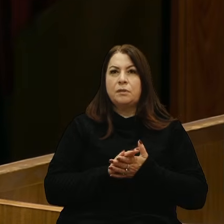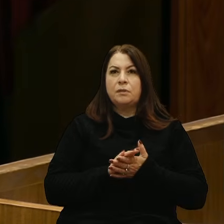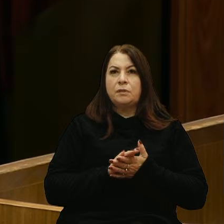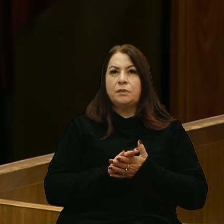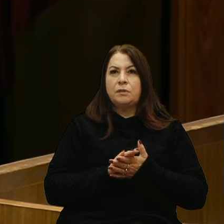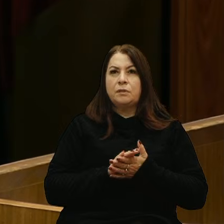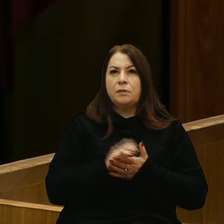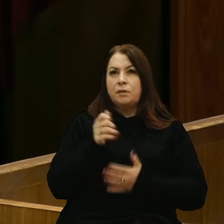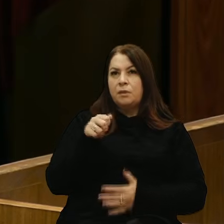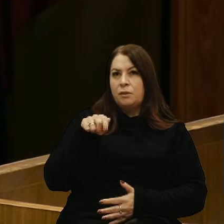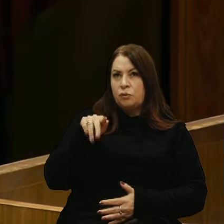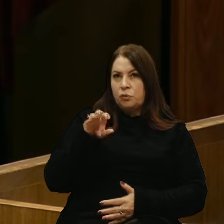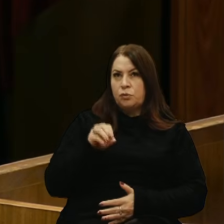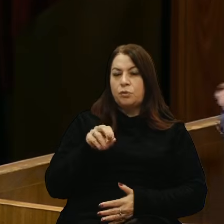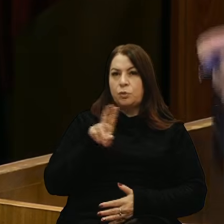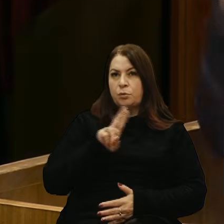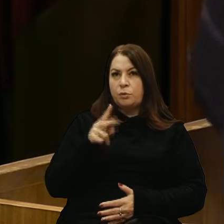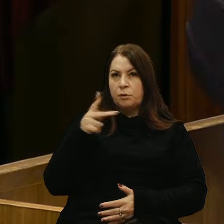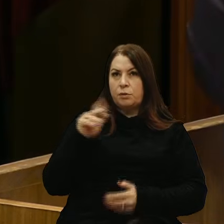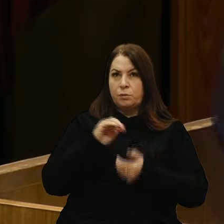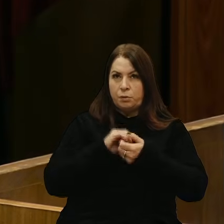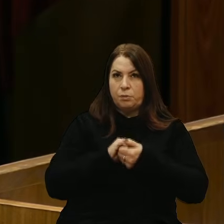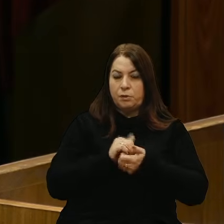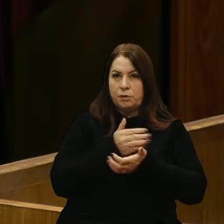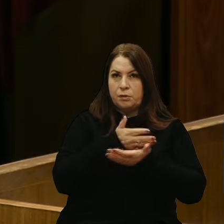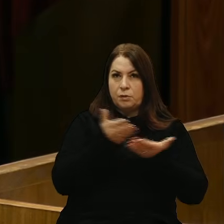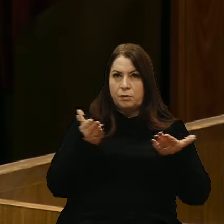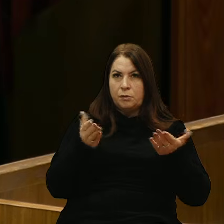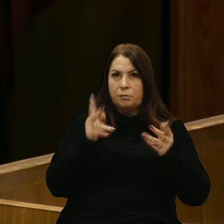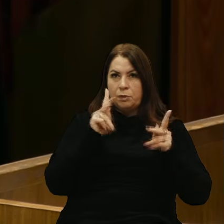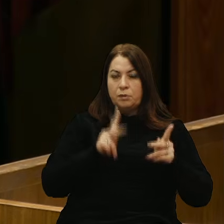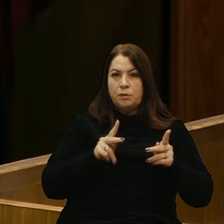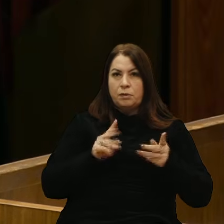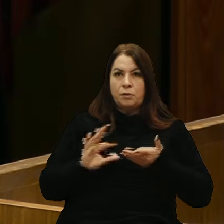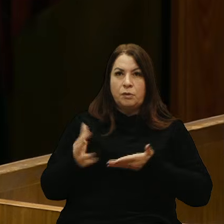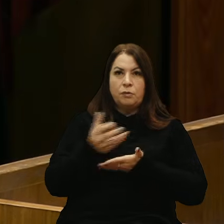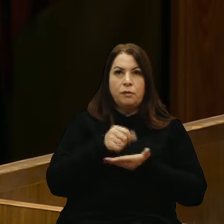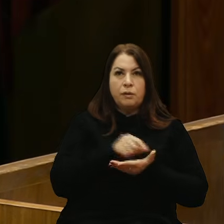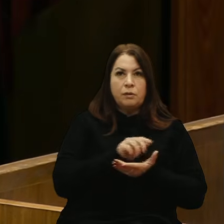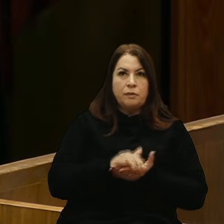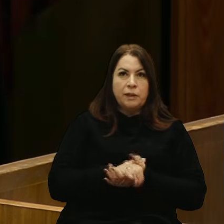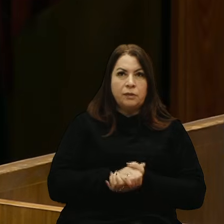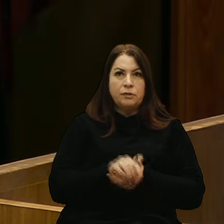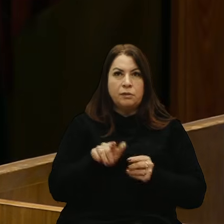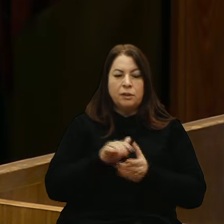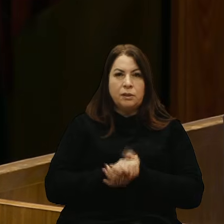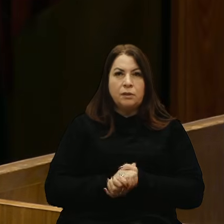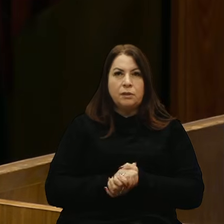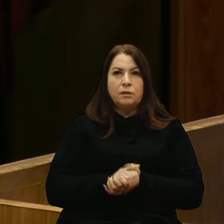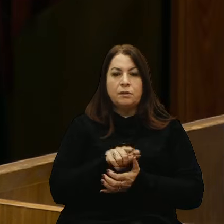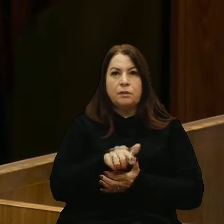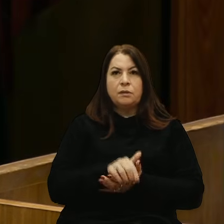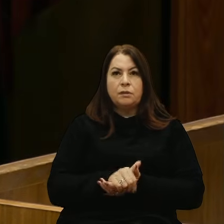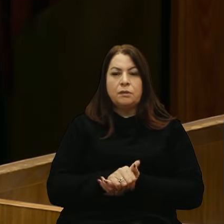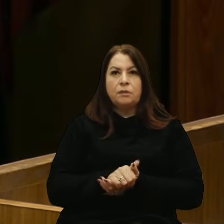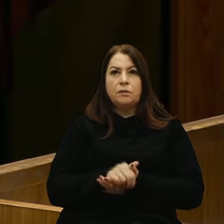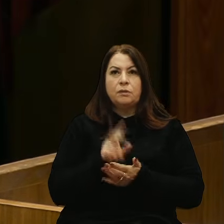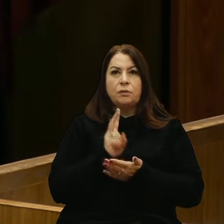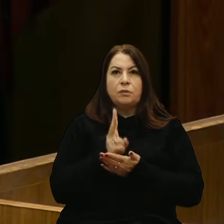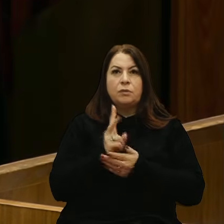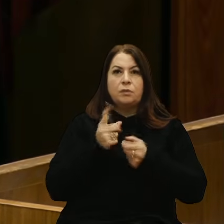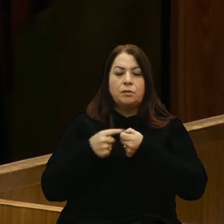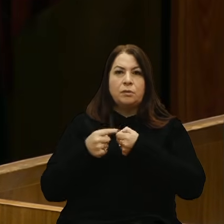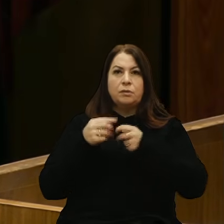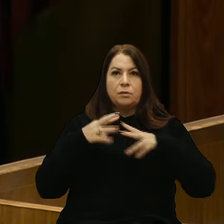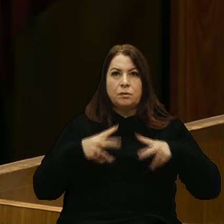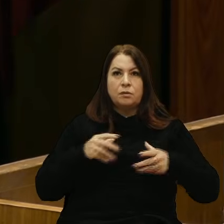operacional, o Ângelo, em nome dele cumprimentar o nosso pessoal da Codeca, esse pessoal valioso, que mantém nossa cidade